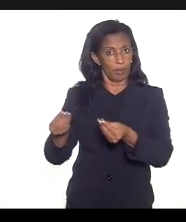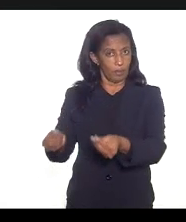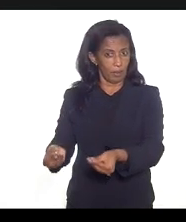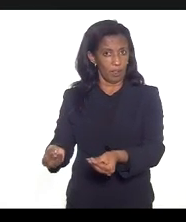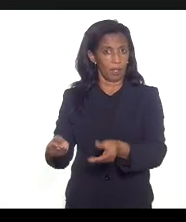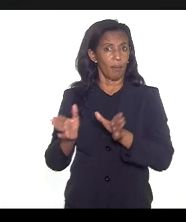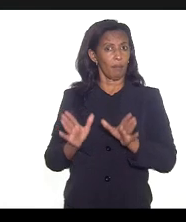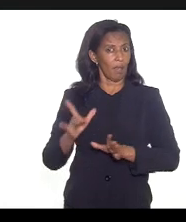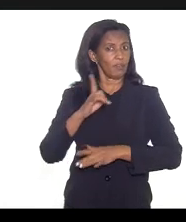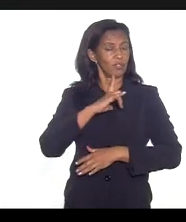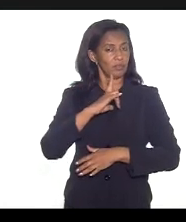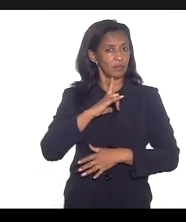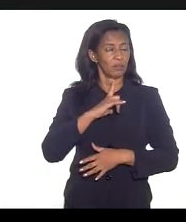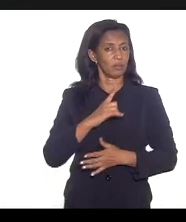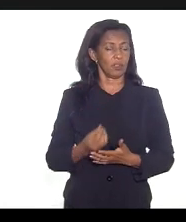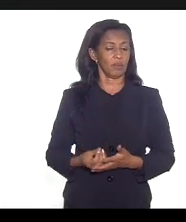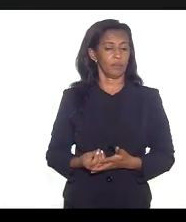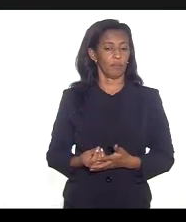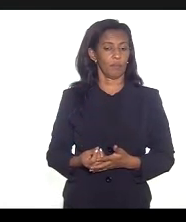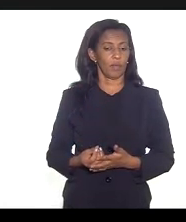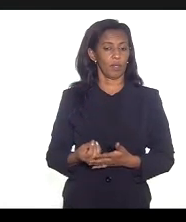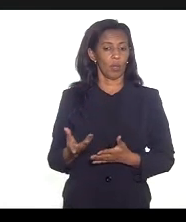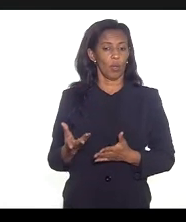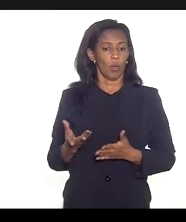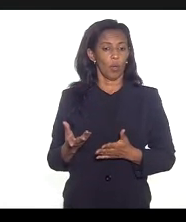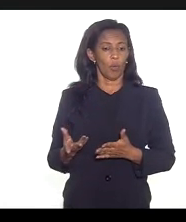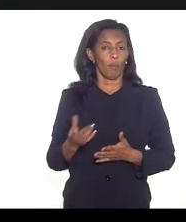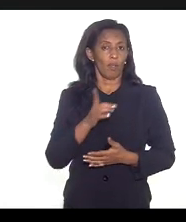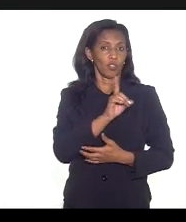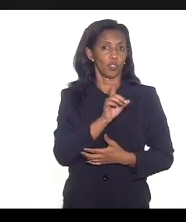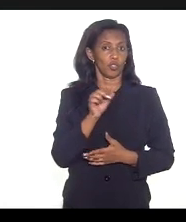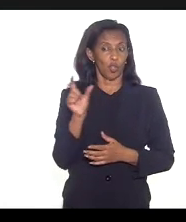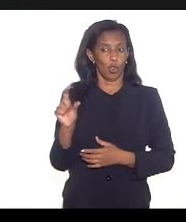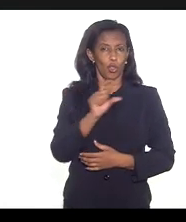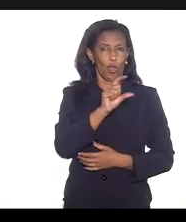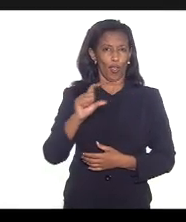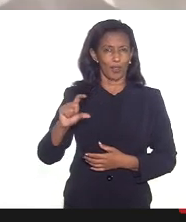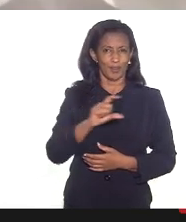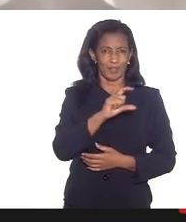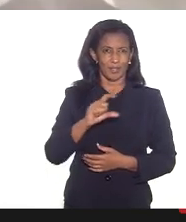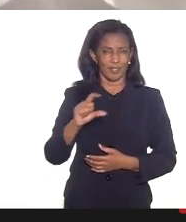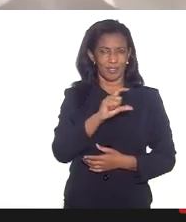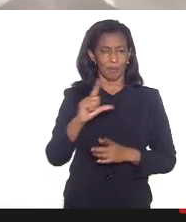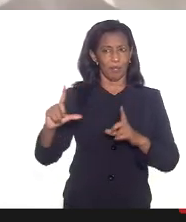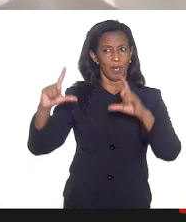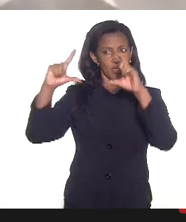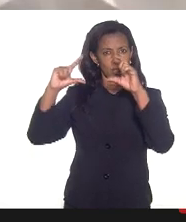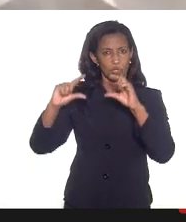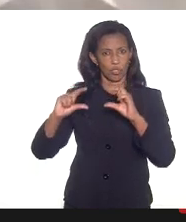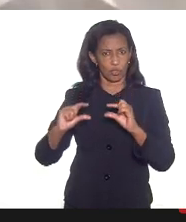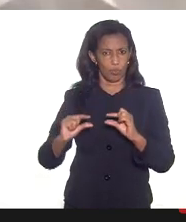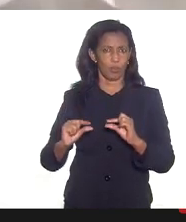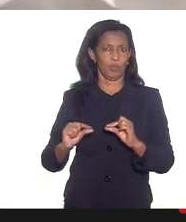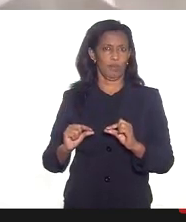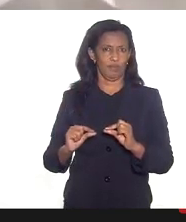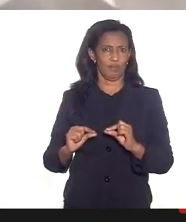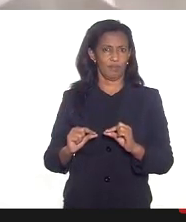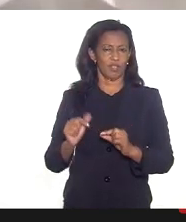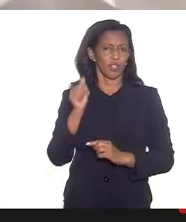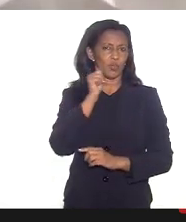mas se a né uma recomposição de doses para reparar diminuir esse Aço